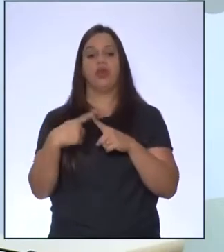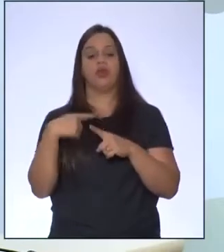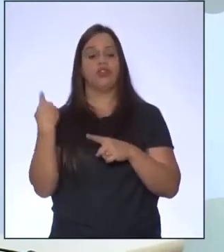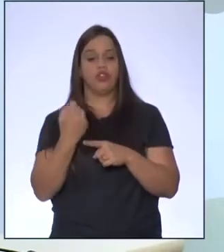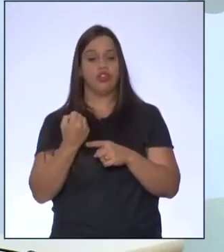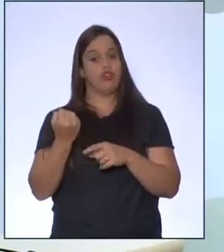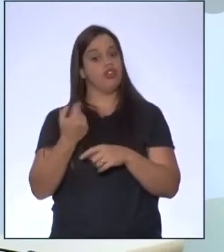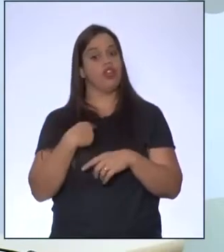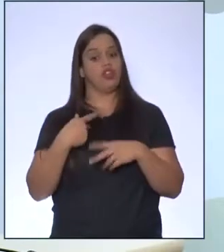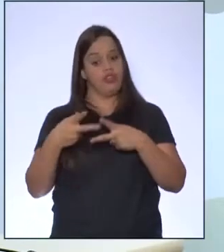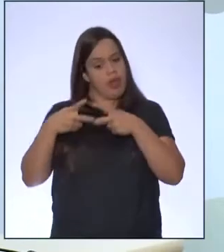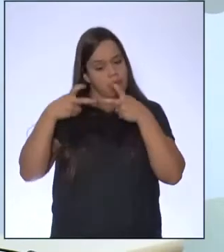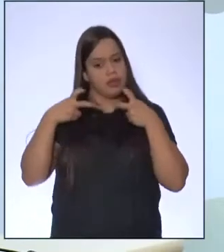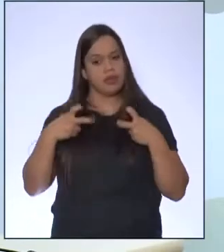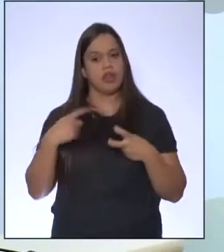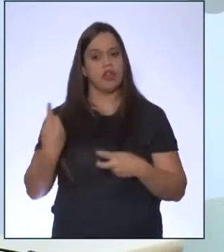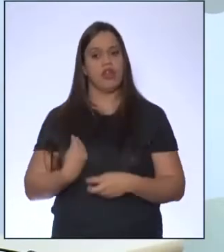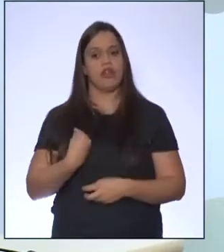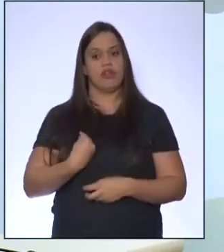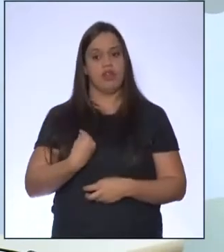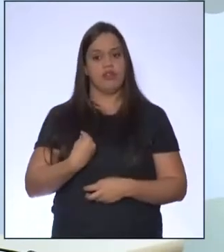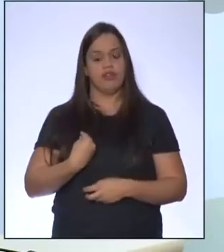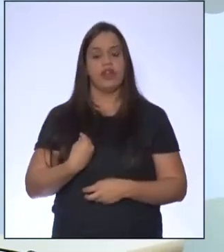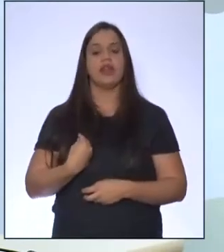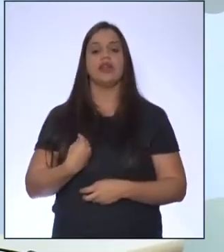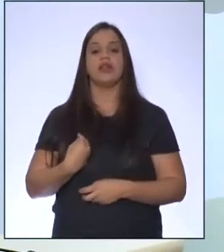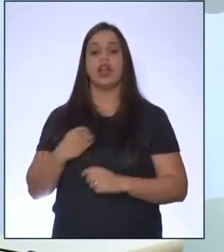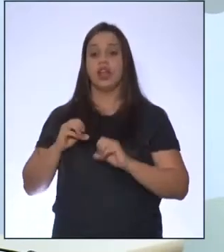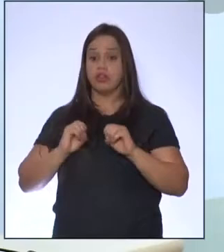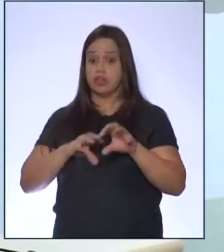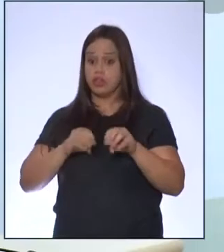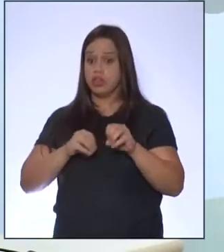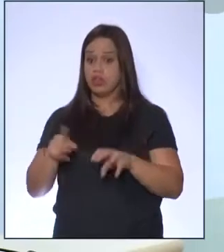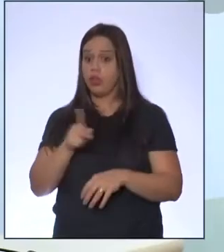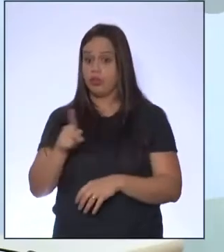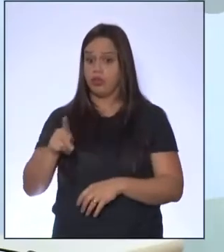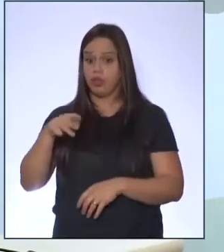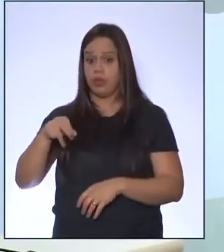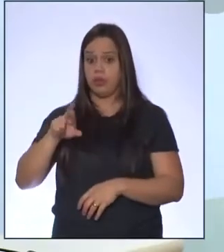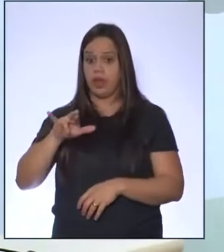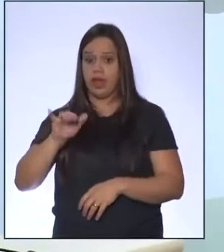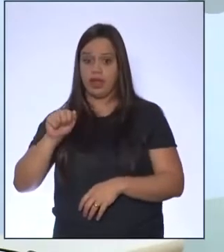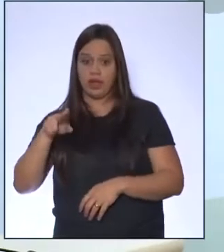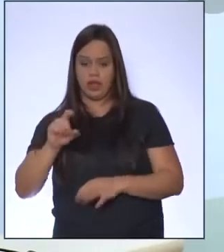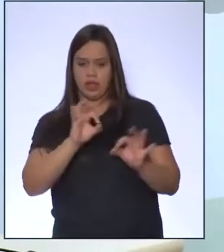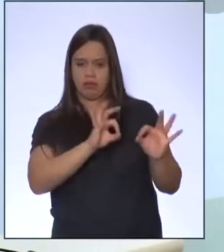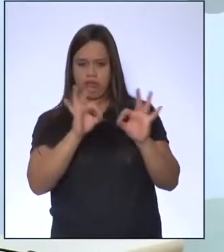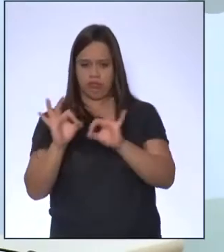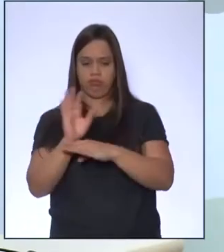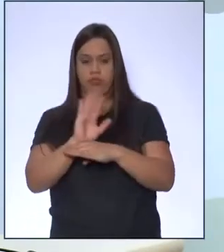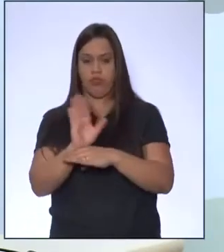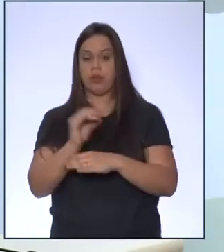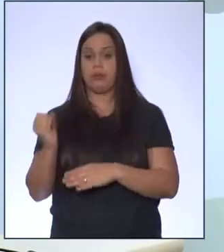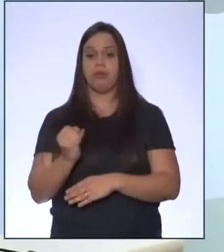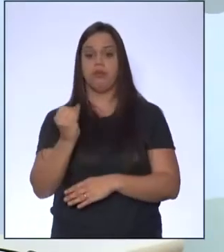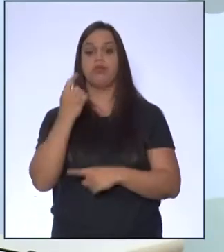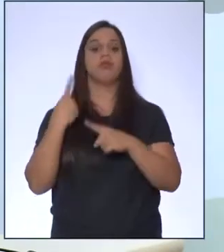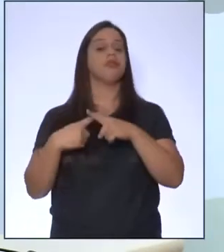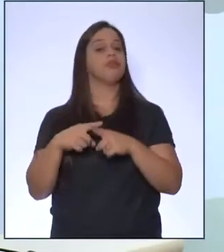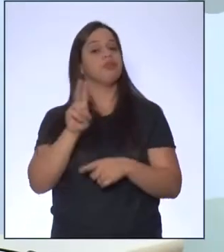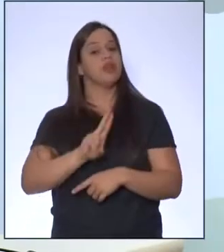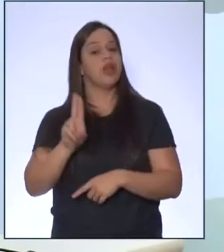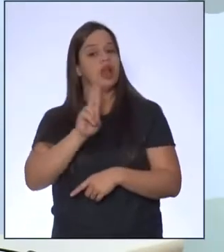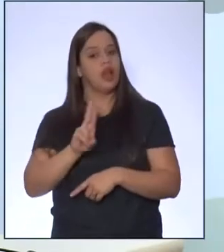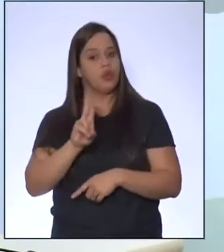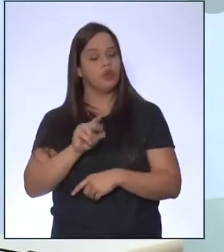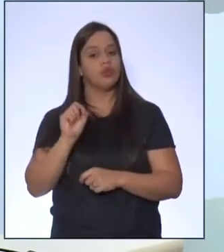nosso cotidiano. As contribuições da professora Mariana são muito importantes, né? Ela utiliza o exemplo de